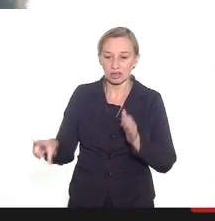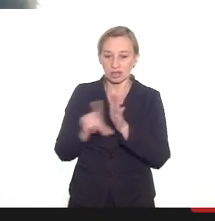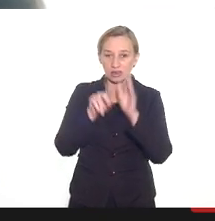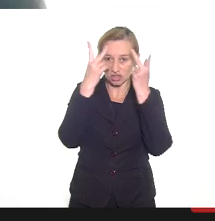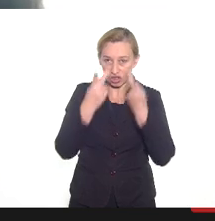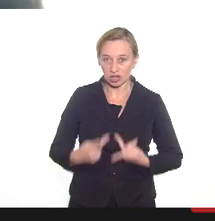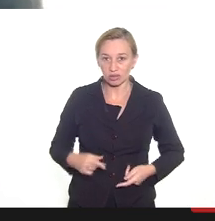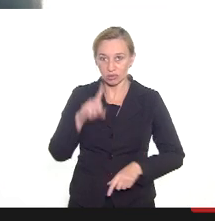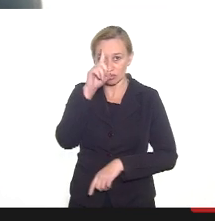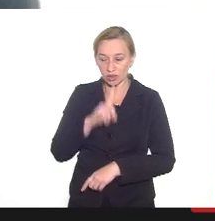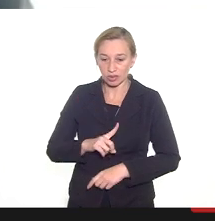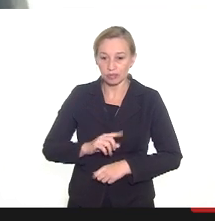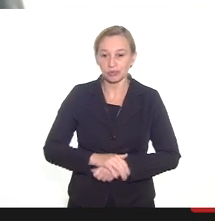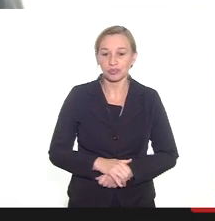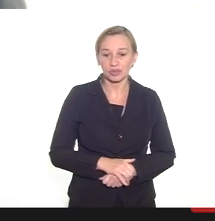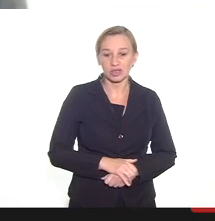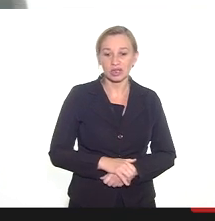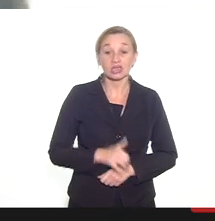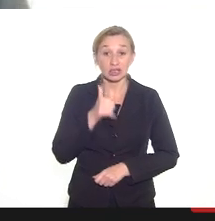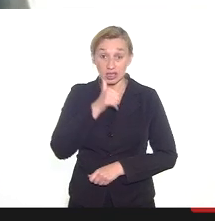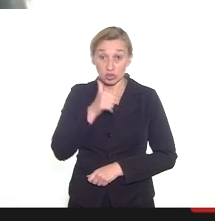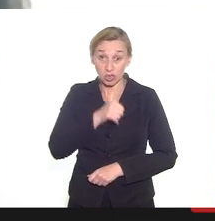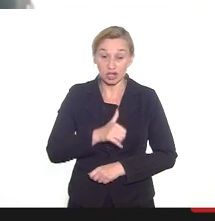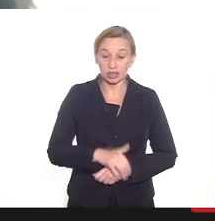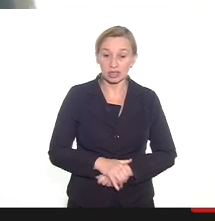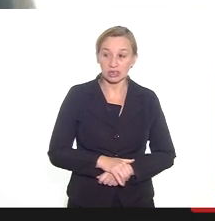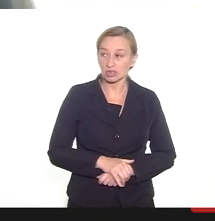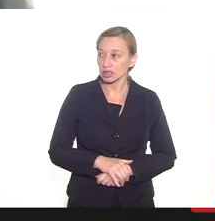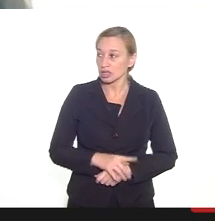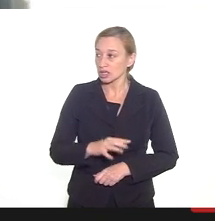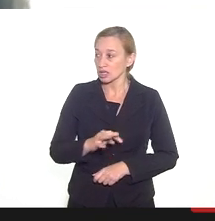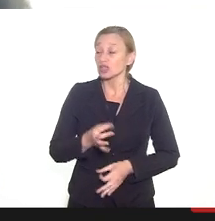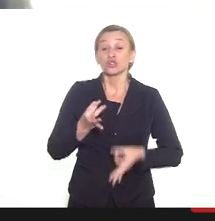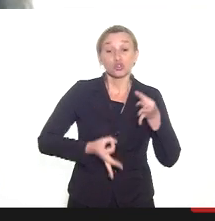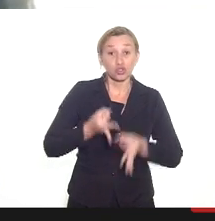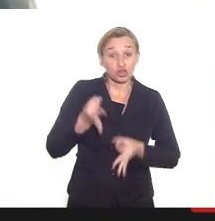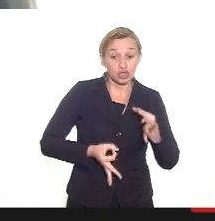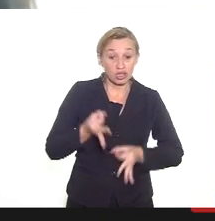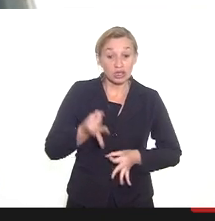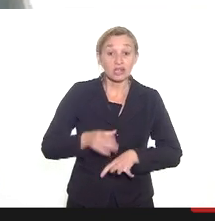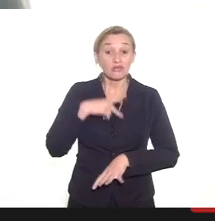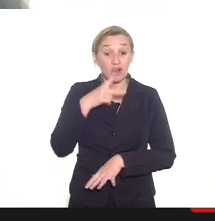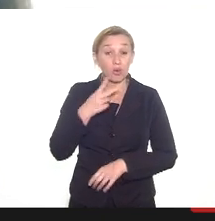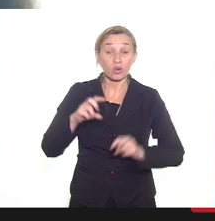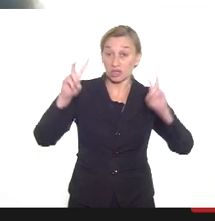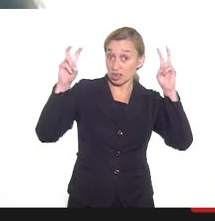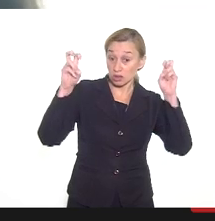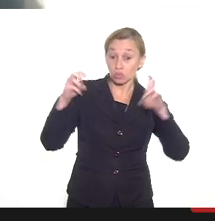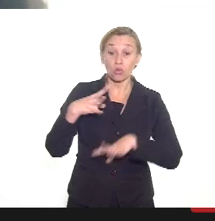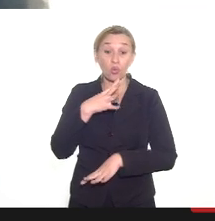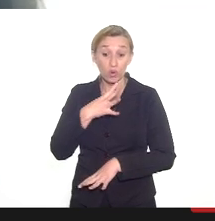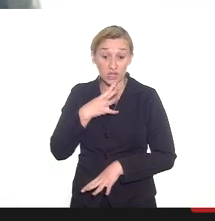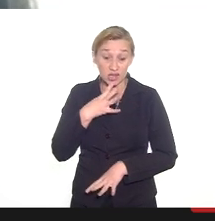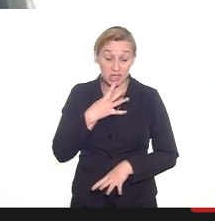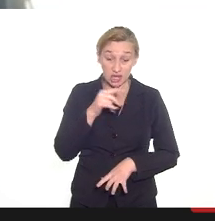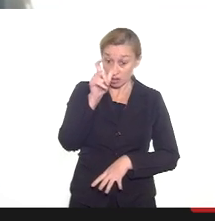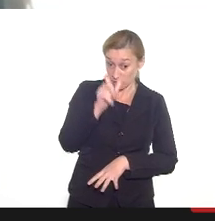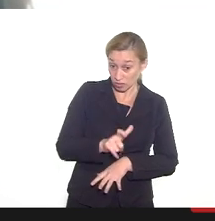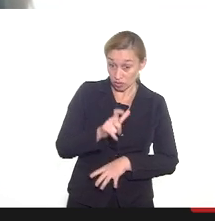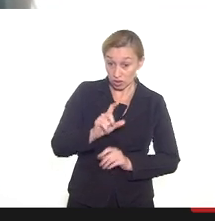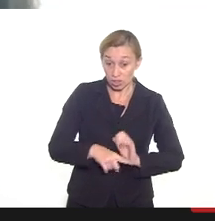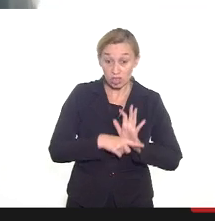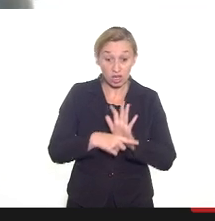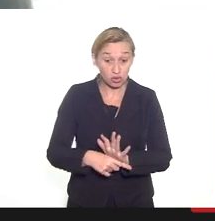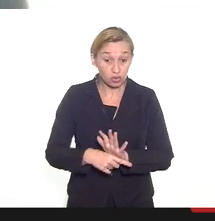humanos, direitos humanos das mulheres. O Tribunal de Justiça reformou essa decisão, reconheceu essa figura da assistente